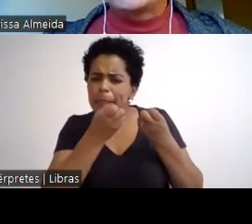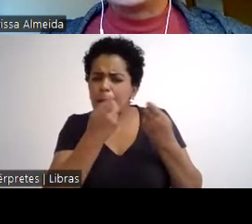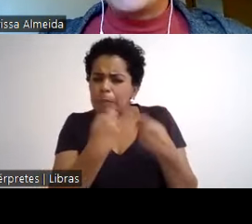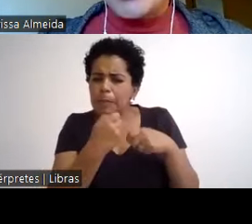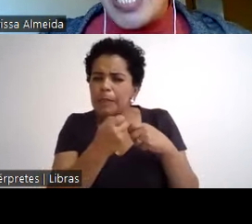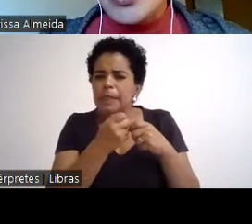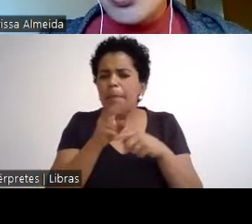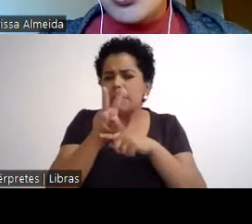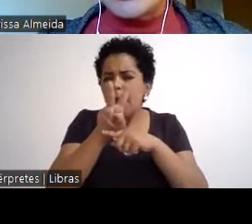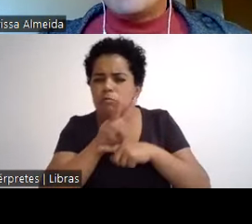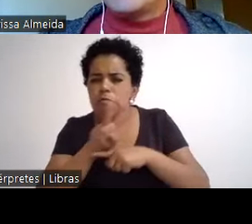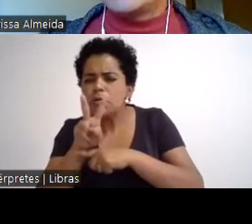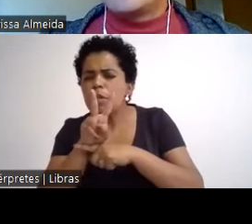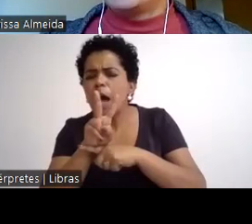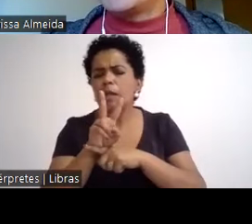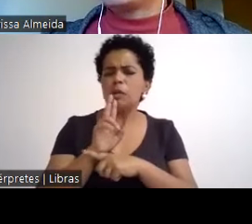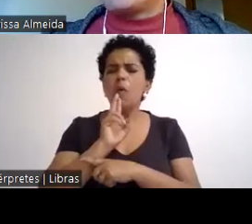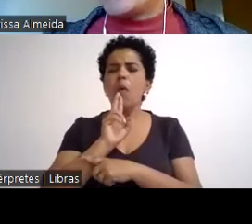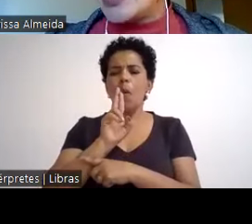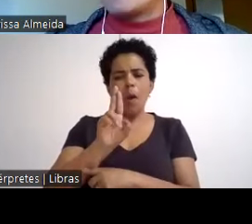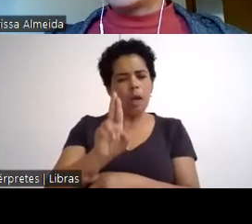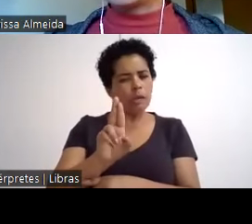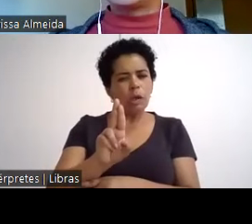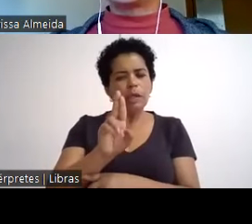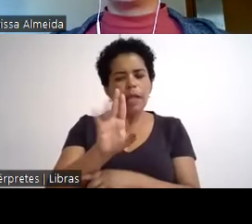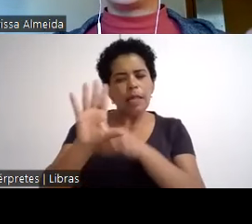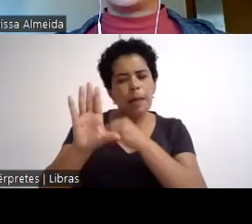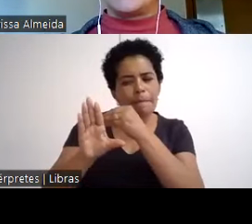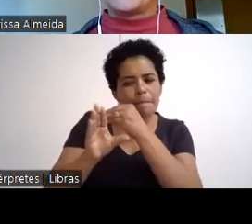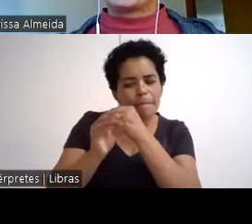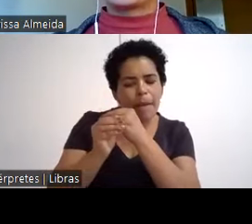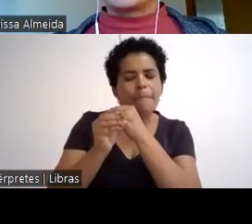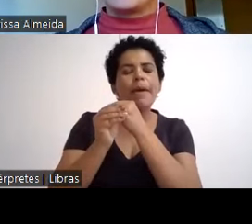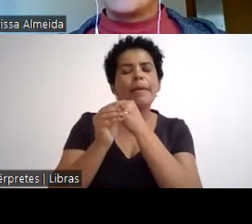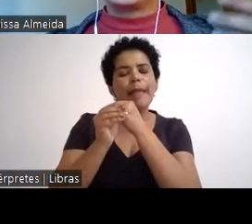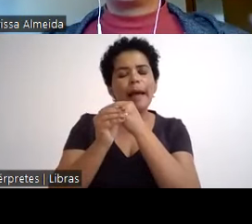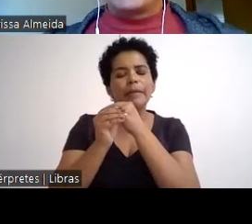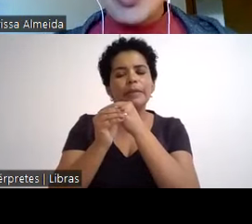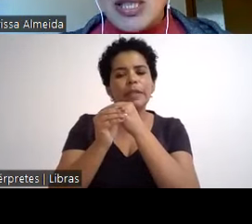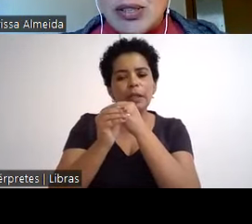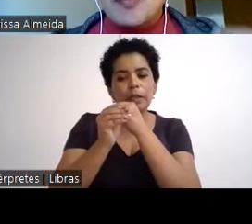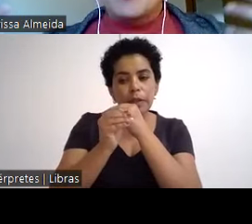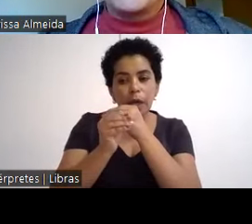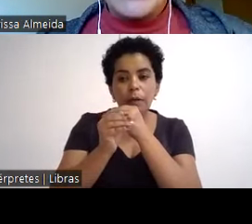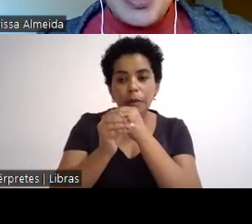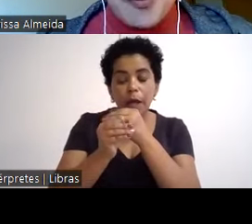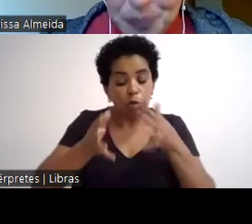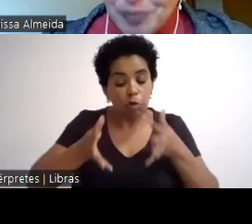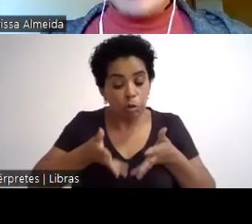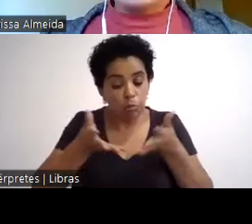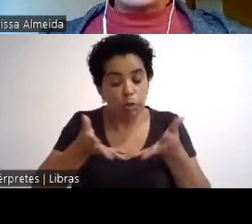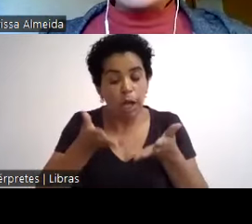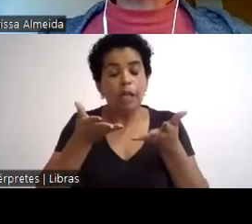saber se os resultados daquela política pública implementada a partir da nossa, do nosso estímulo, da nossa